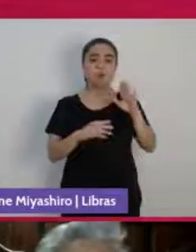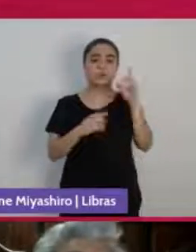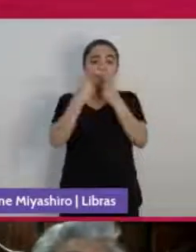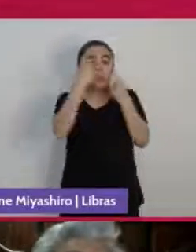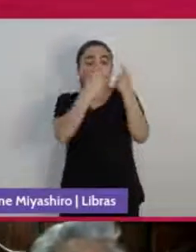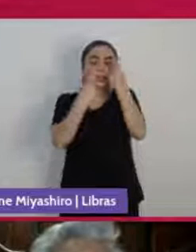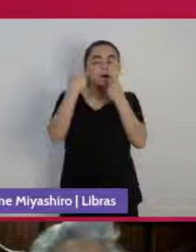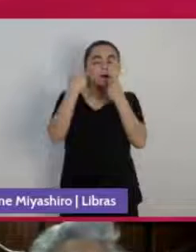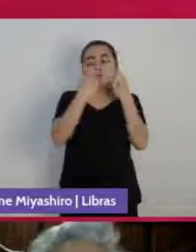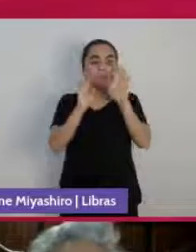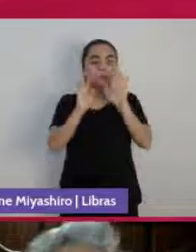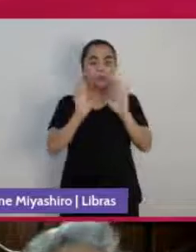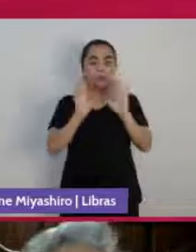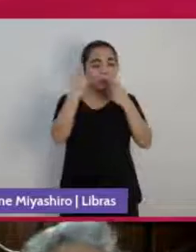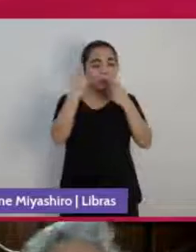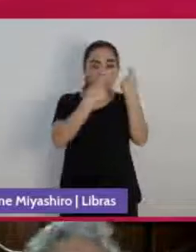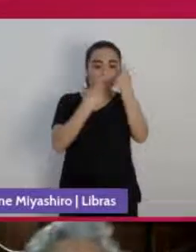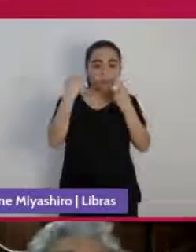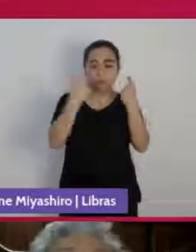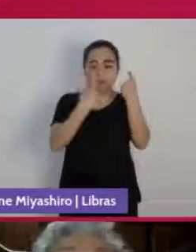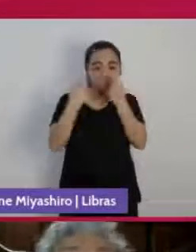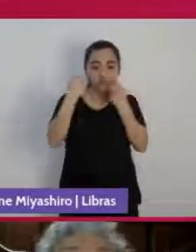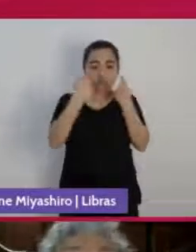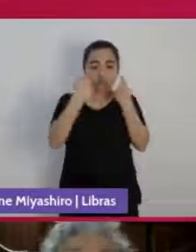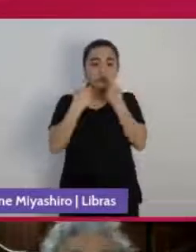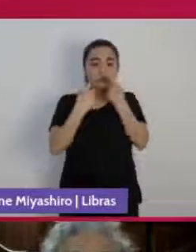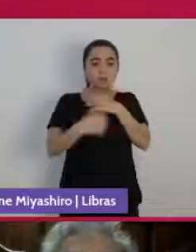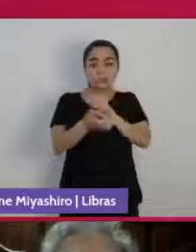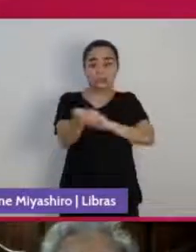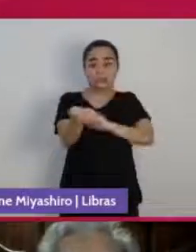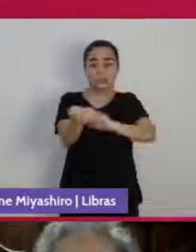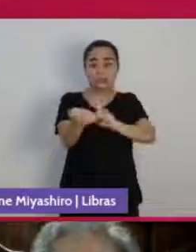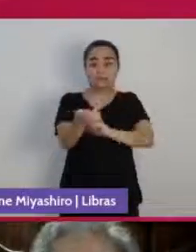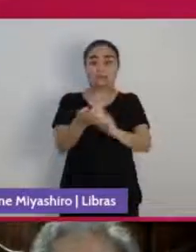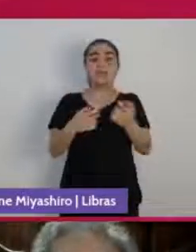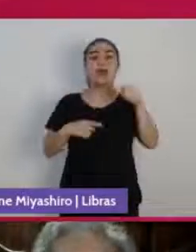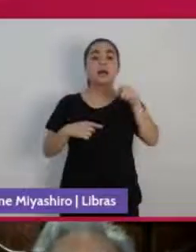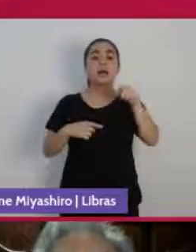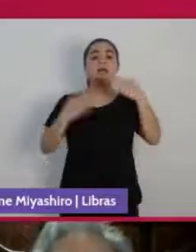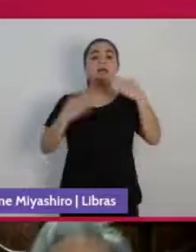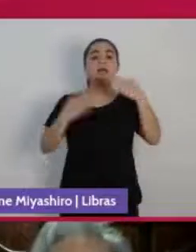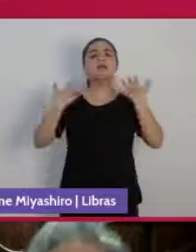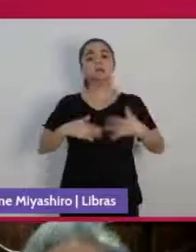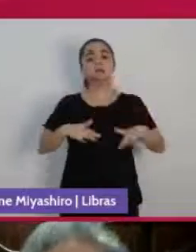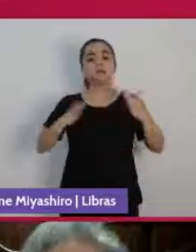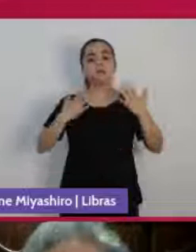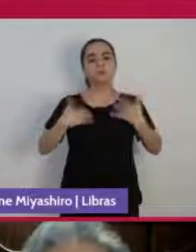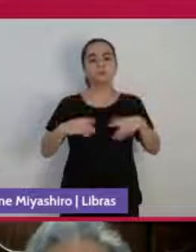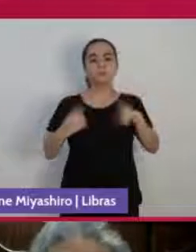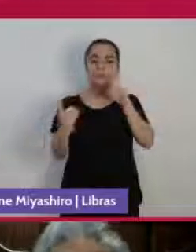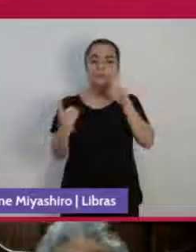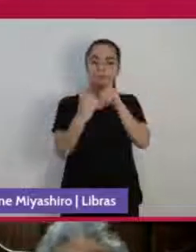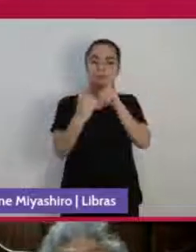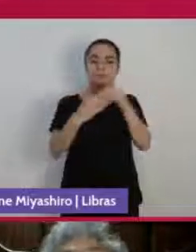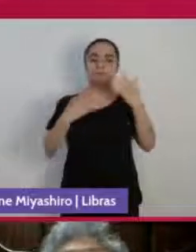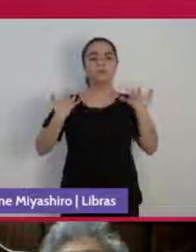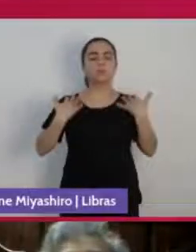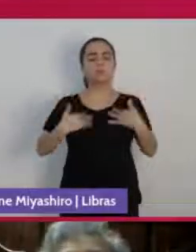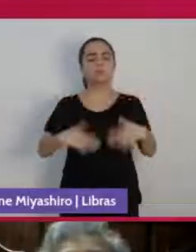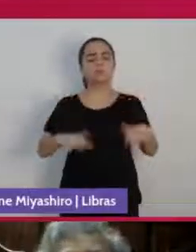exame, elas não estão ficando nervosas, elas estão relaxando. E paciente relaxada,